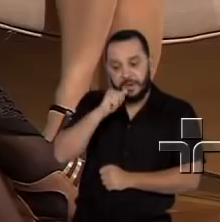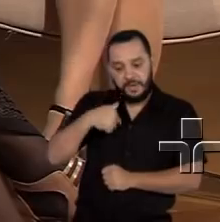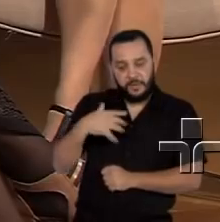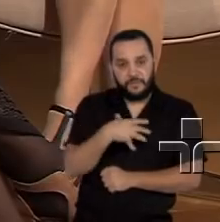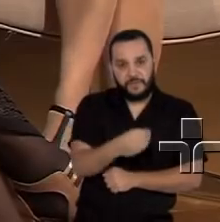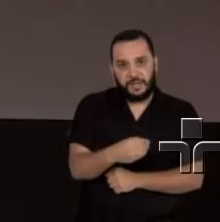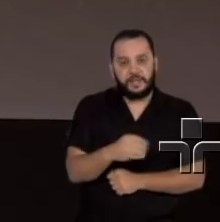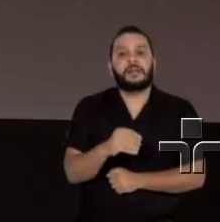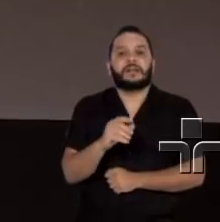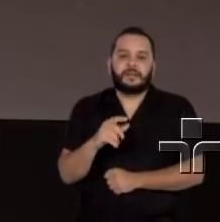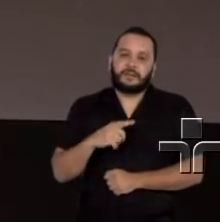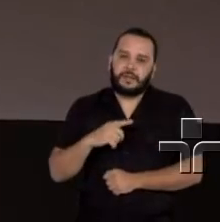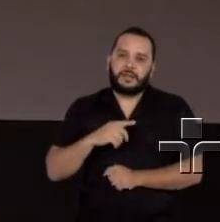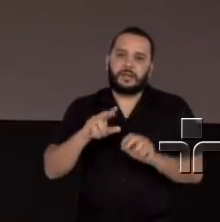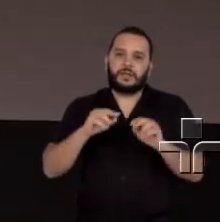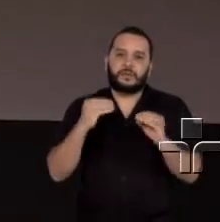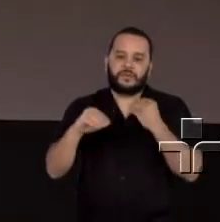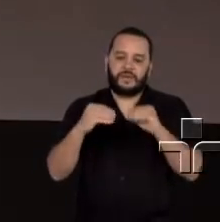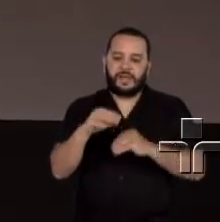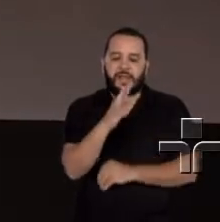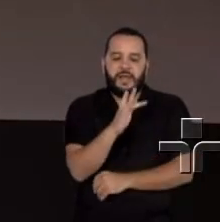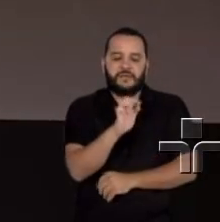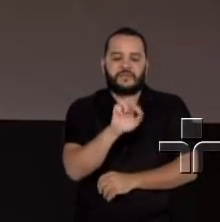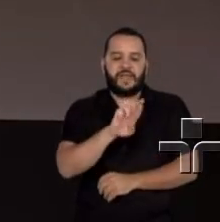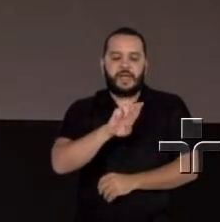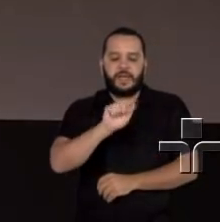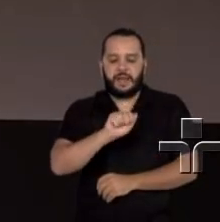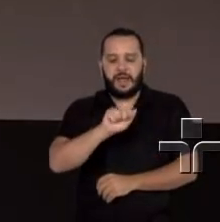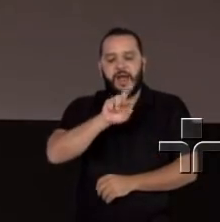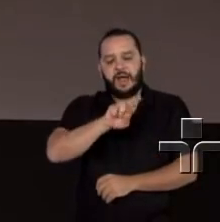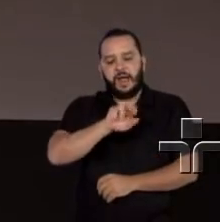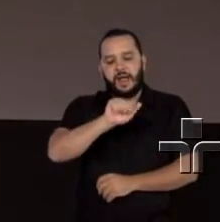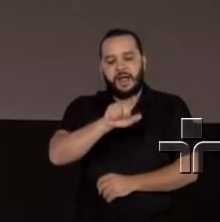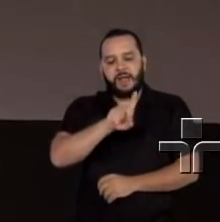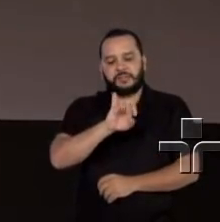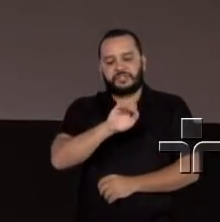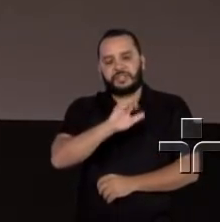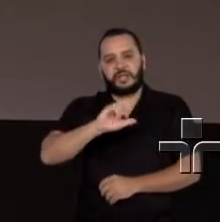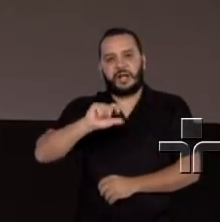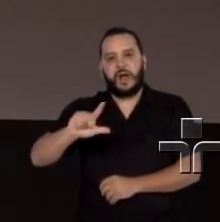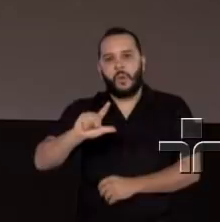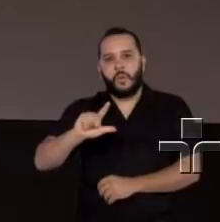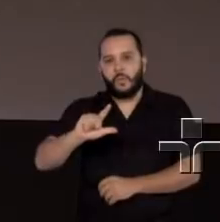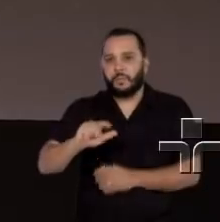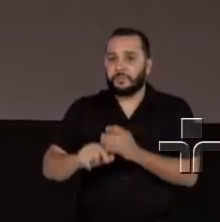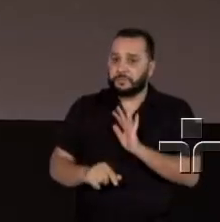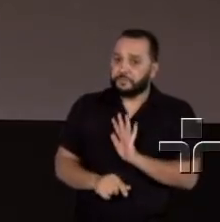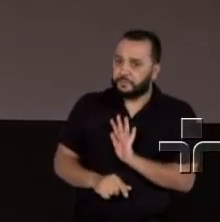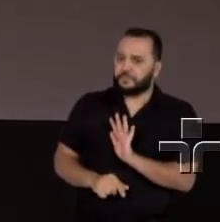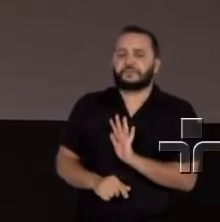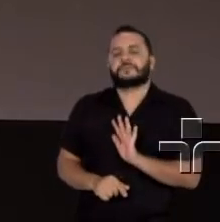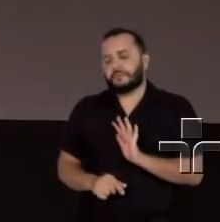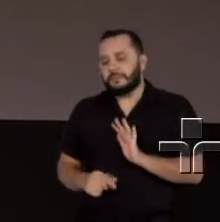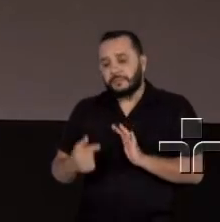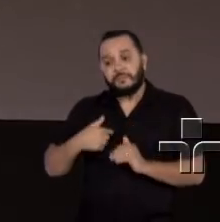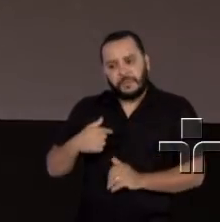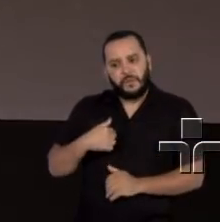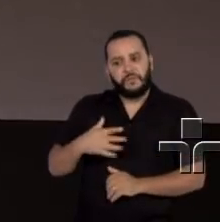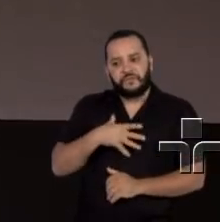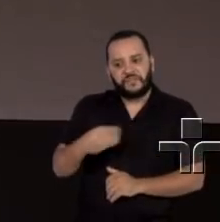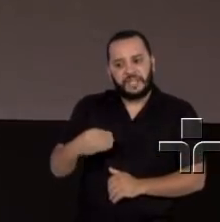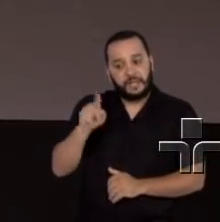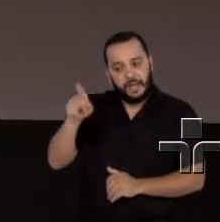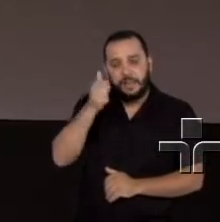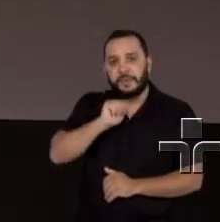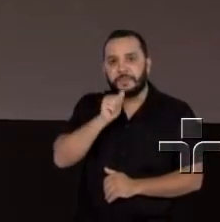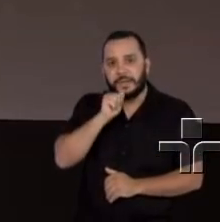Radical. Fazia filha dela e filha da... Era uma filha e filha da Laura, era das duas, né? E a